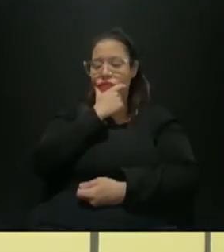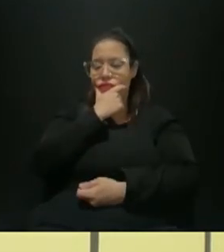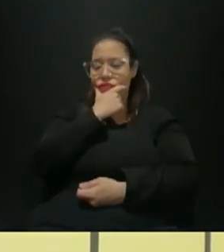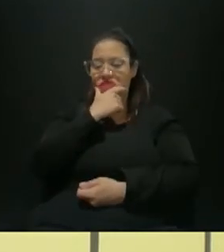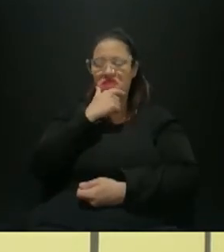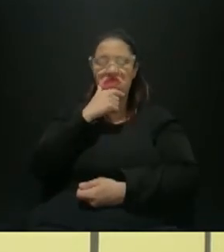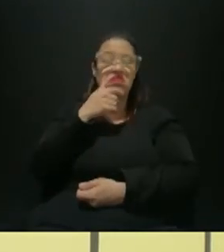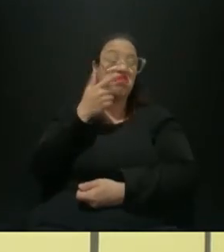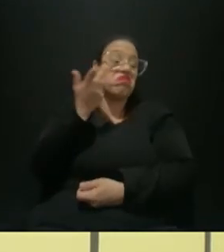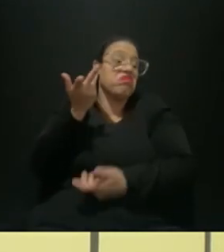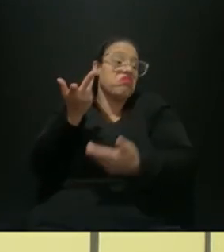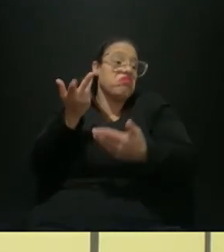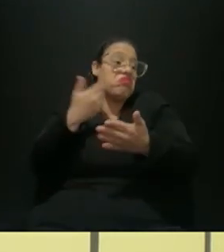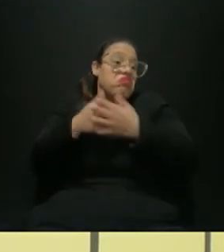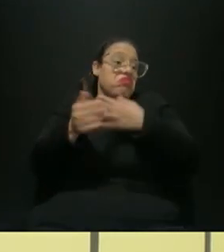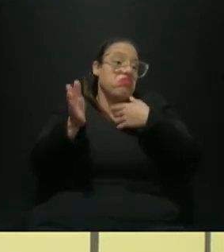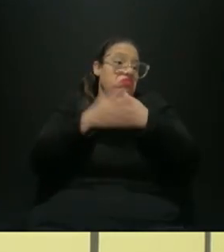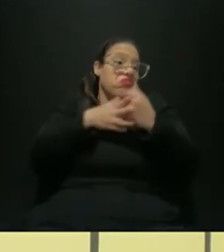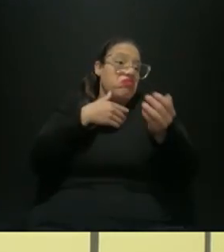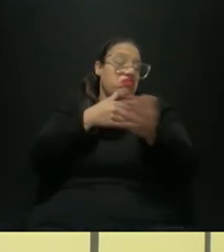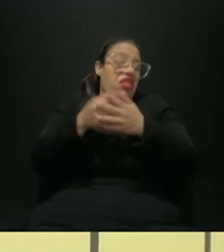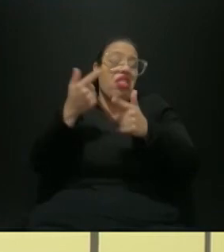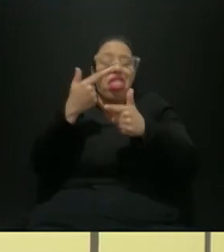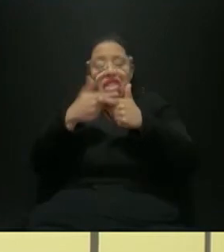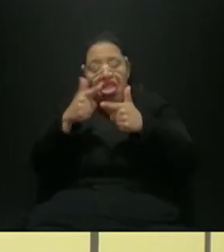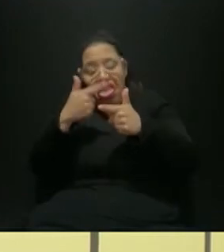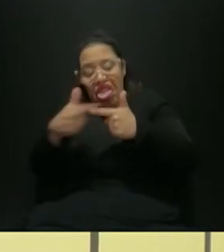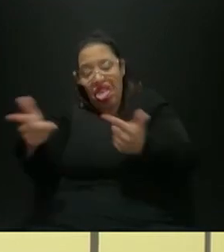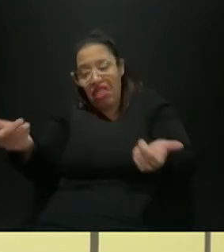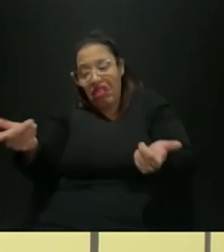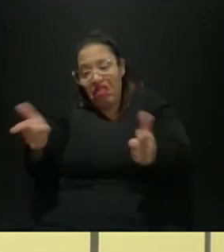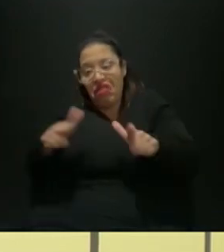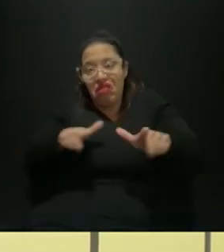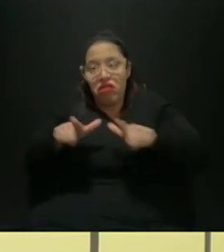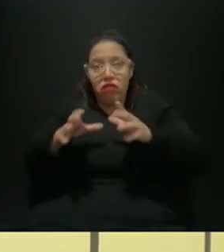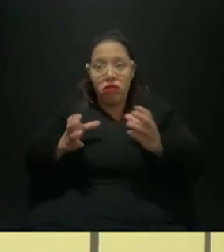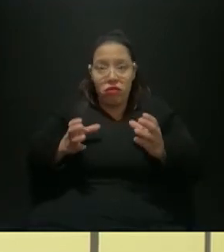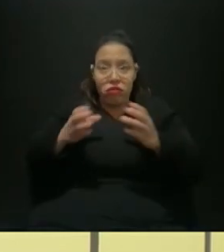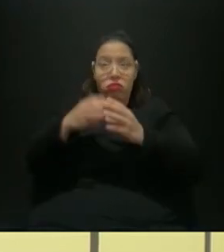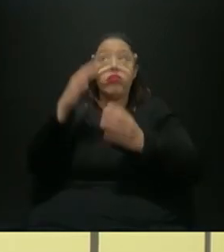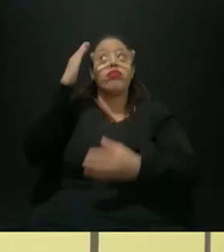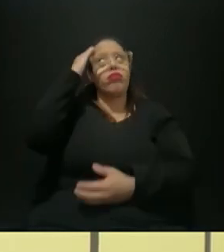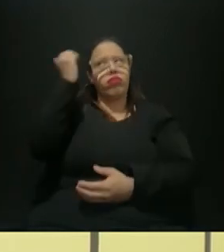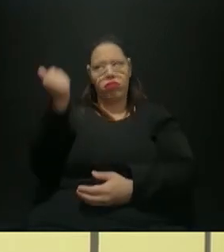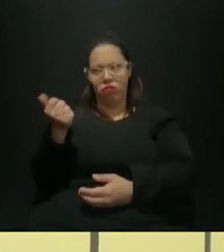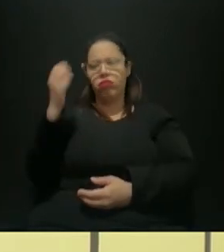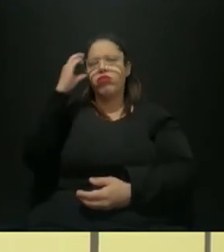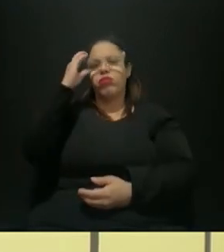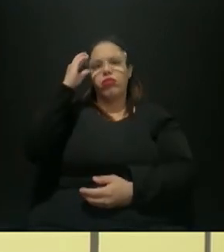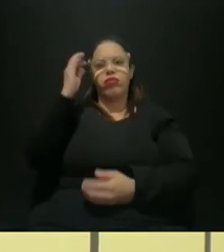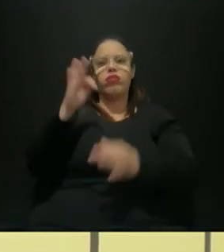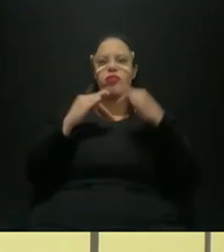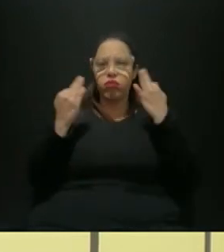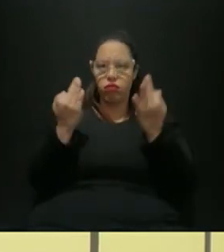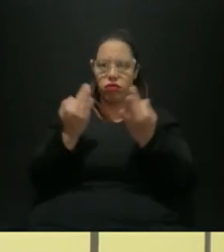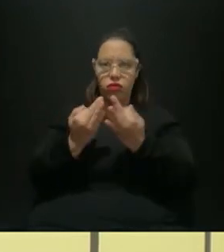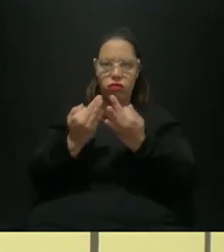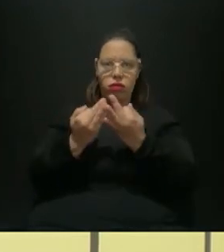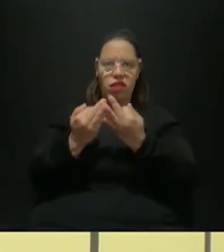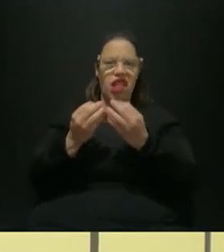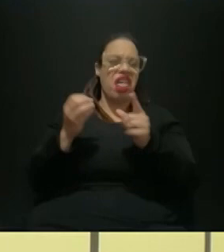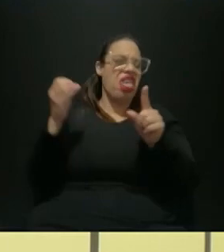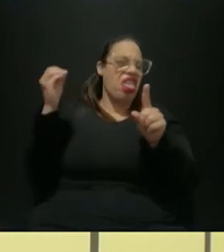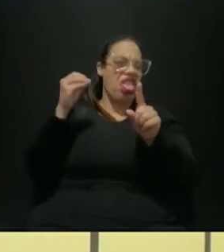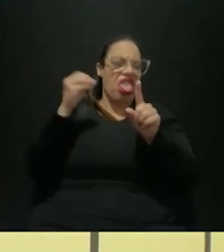têm os seus próprios problemas. Como eu trabalho com acolhimento, eu sei de famílias que estão numa situação de extrema violação de